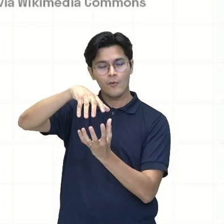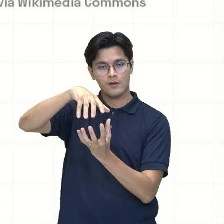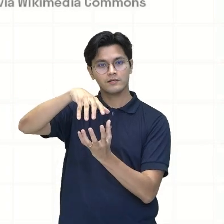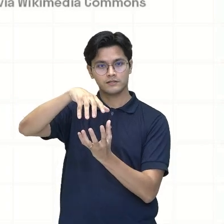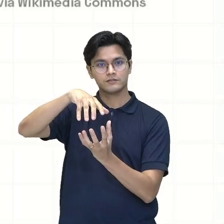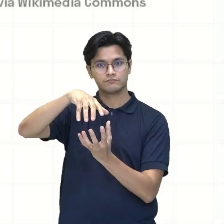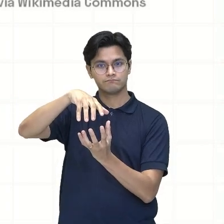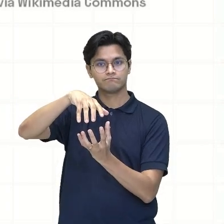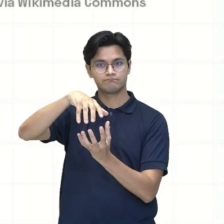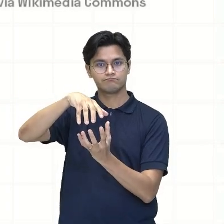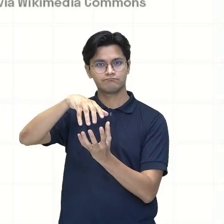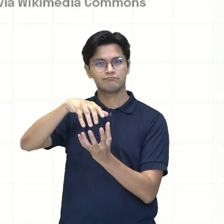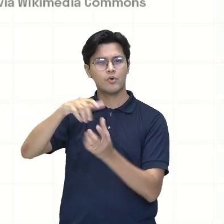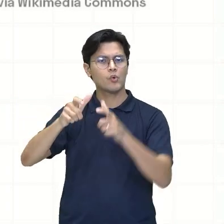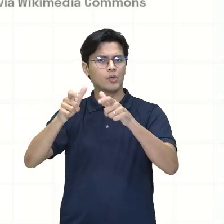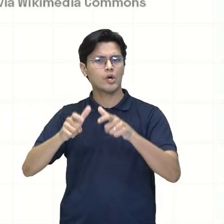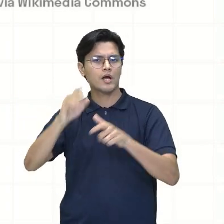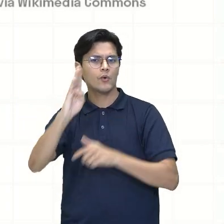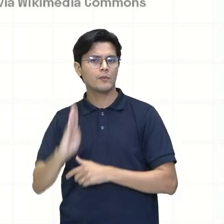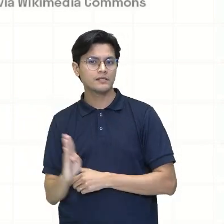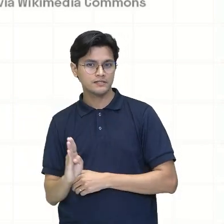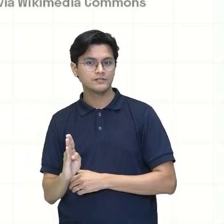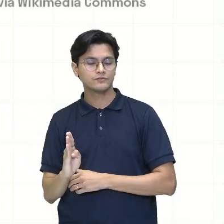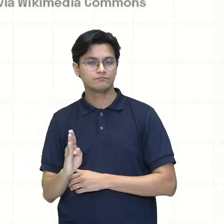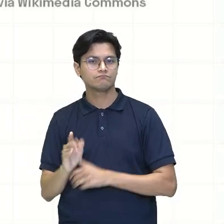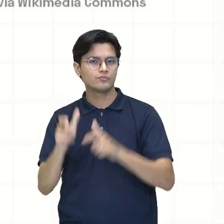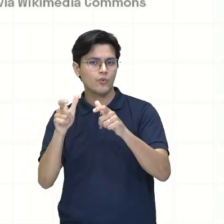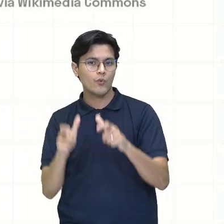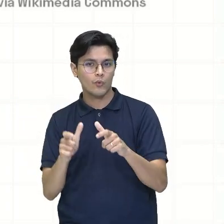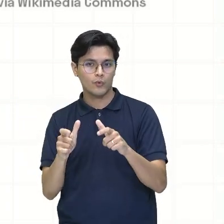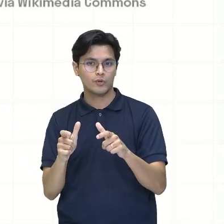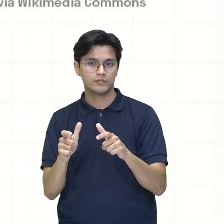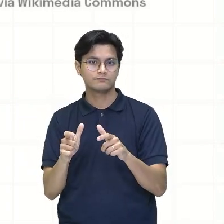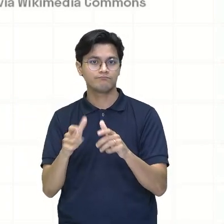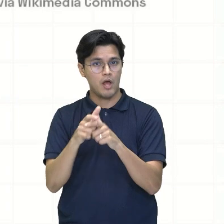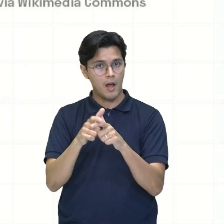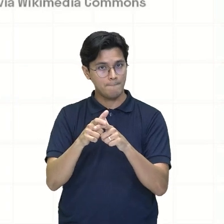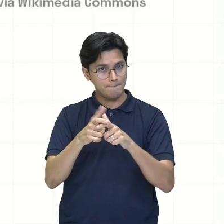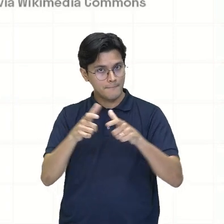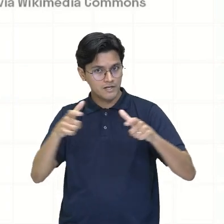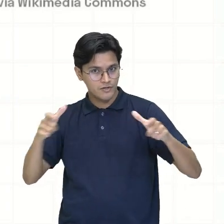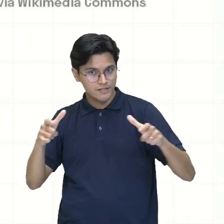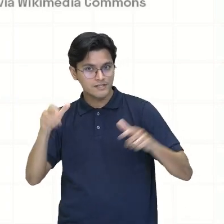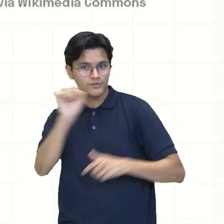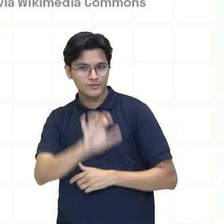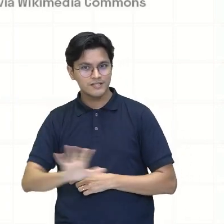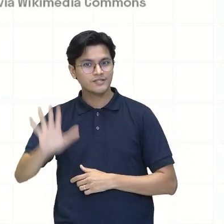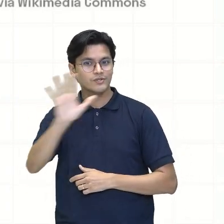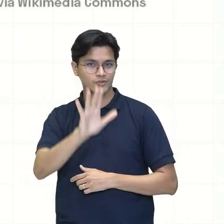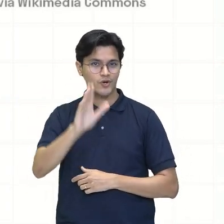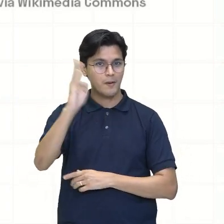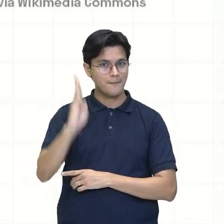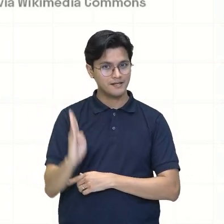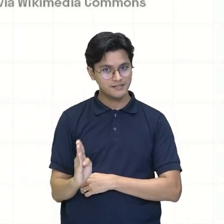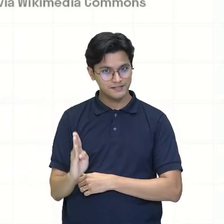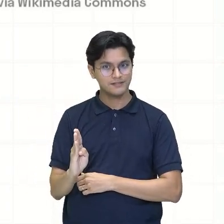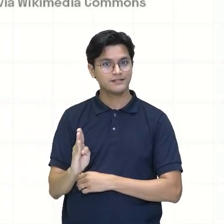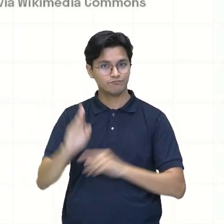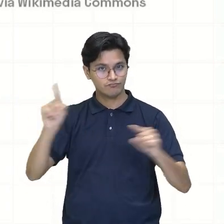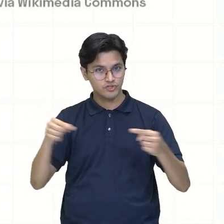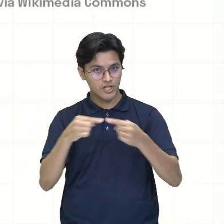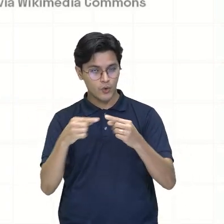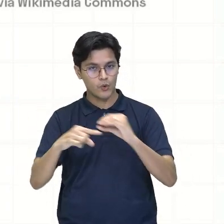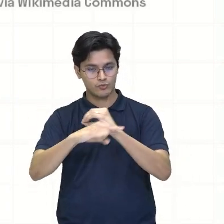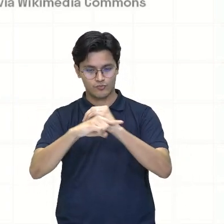território brasileiro ele está localizado, né? Uma parte, a maior porção do território brasileiro, de acordo com a linha do